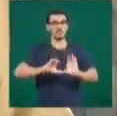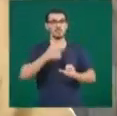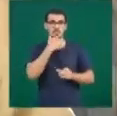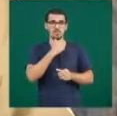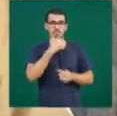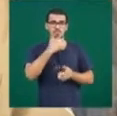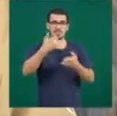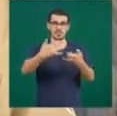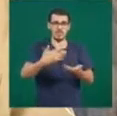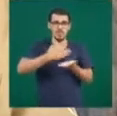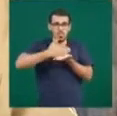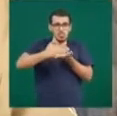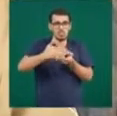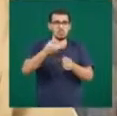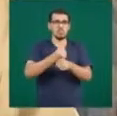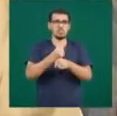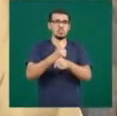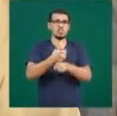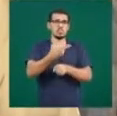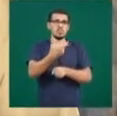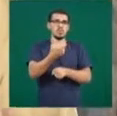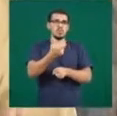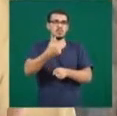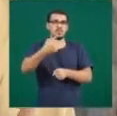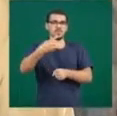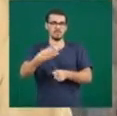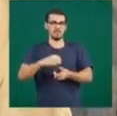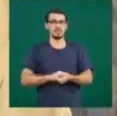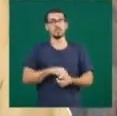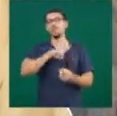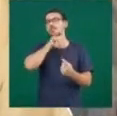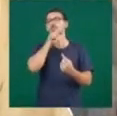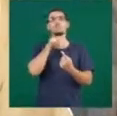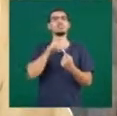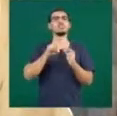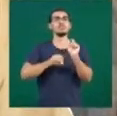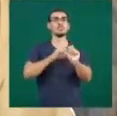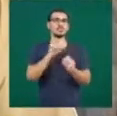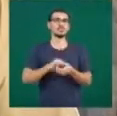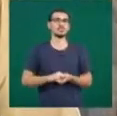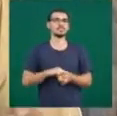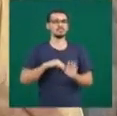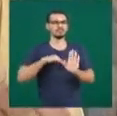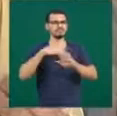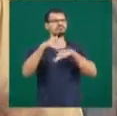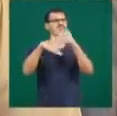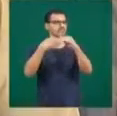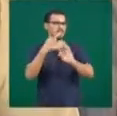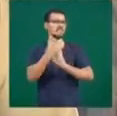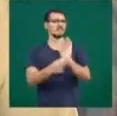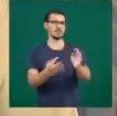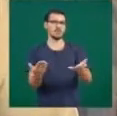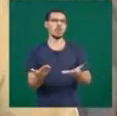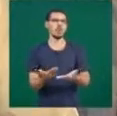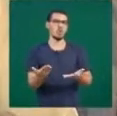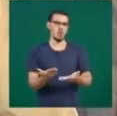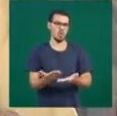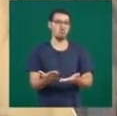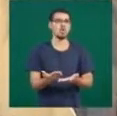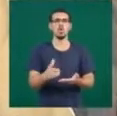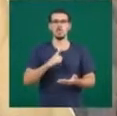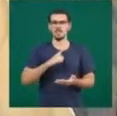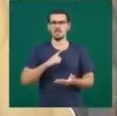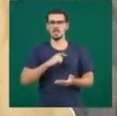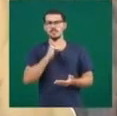2013. O objetivo do projeto é desenvolver tecnologia que hoje em dia existe